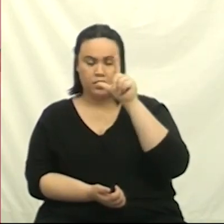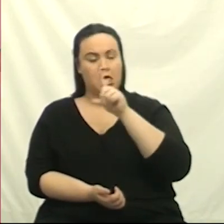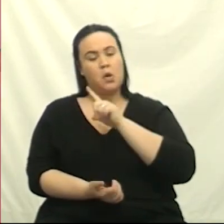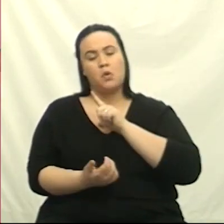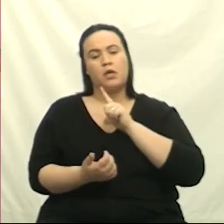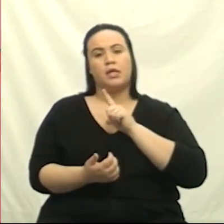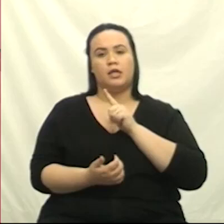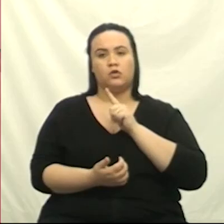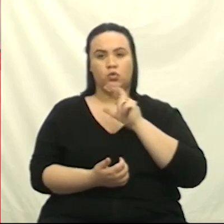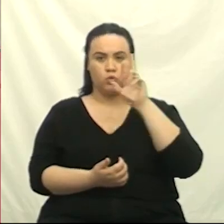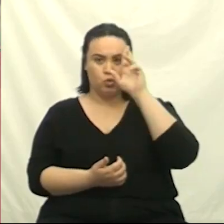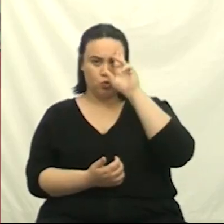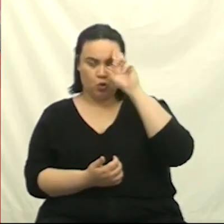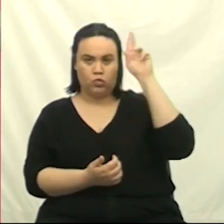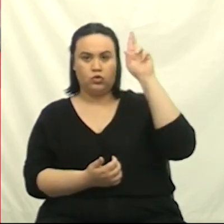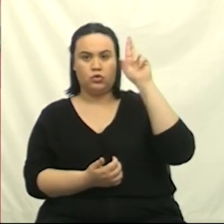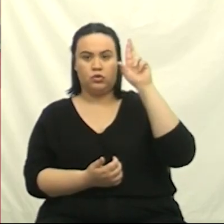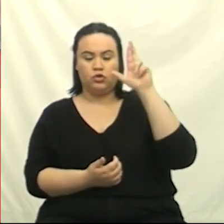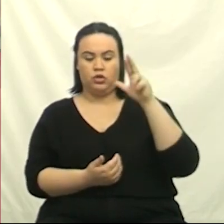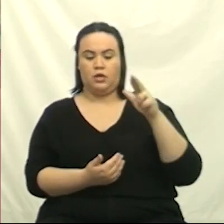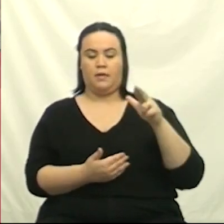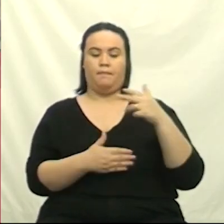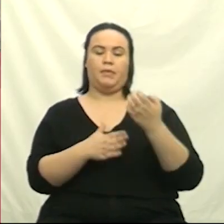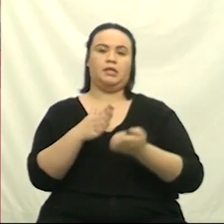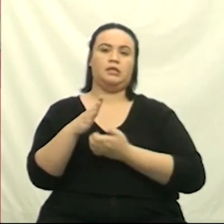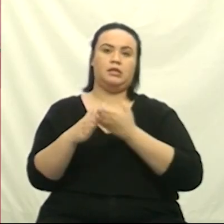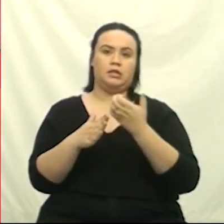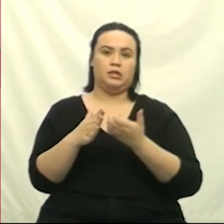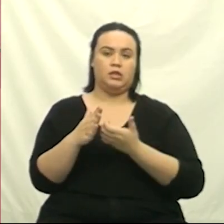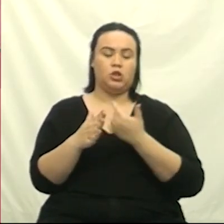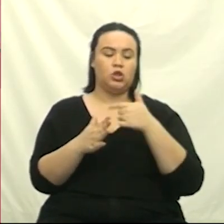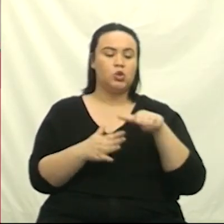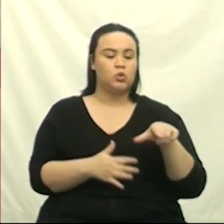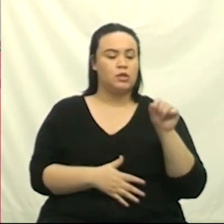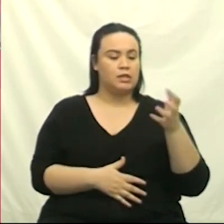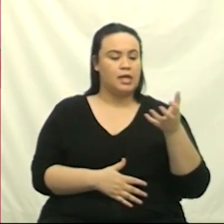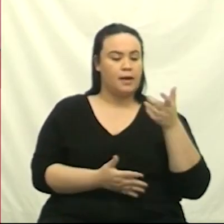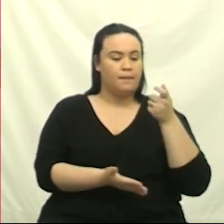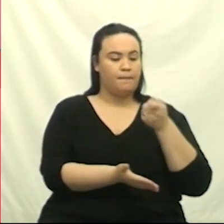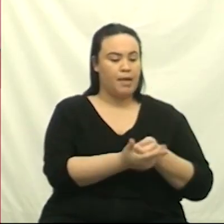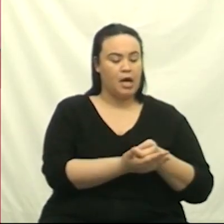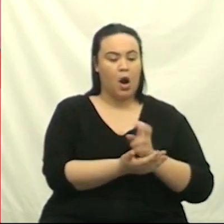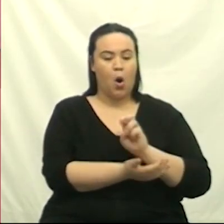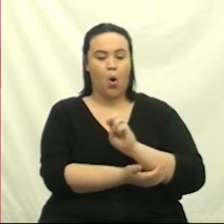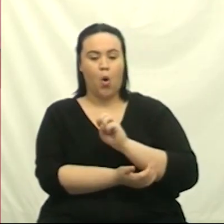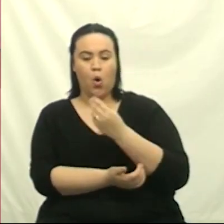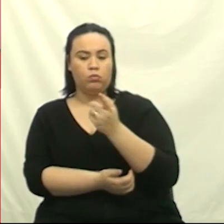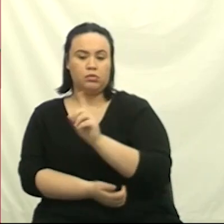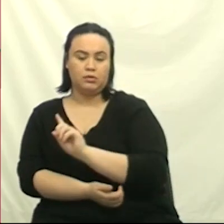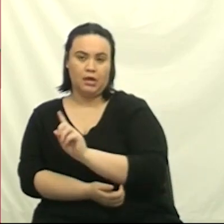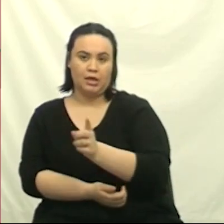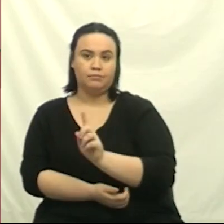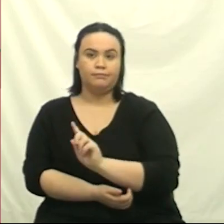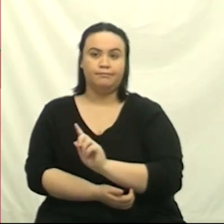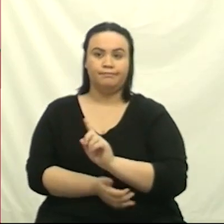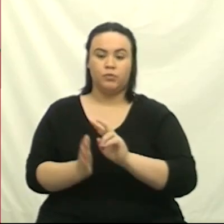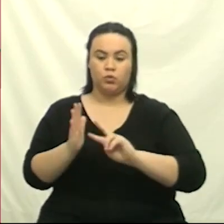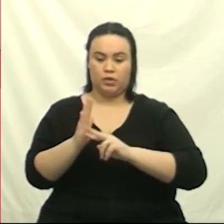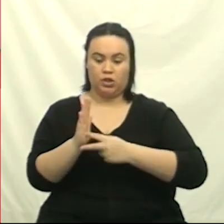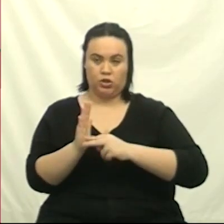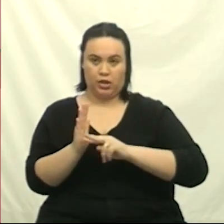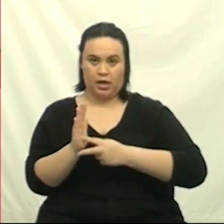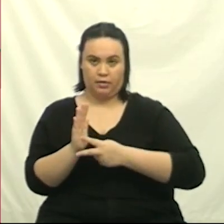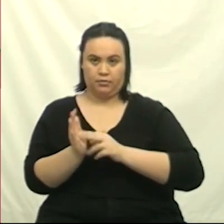de definir se querem pagar ou não aquele representante do sindicato que não está lá prestando